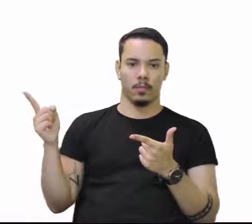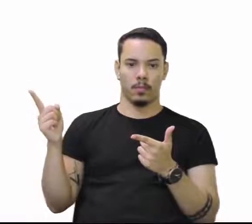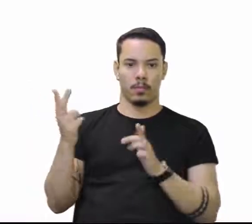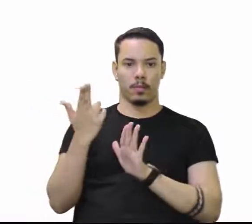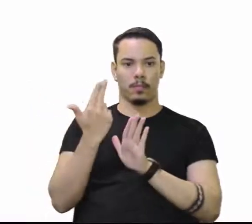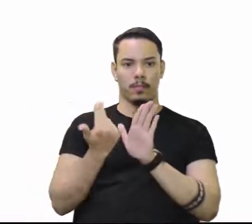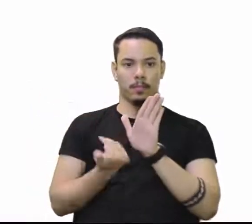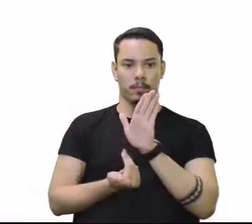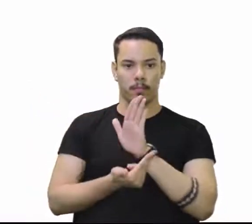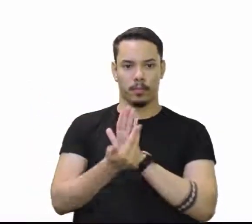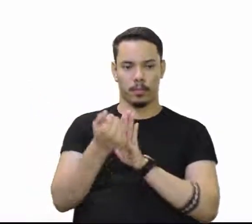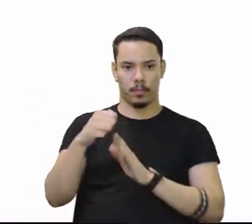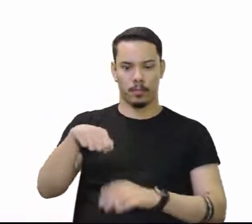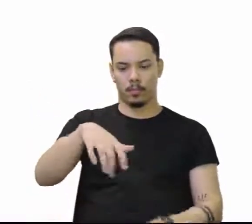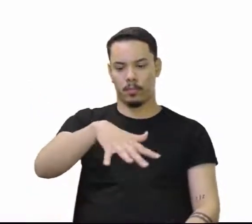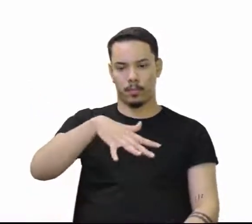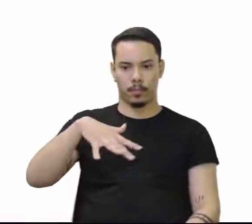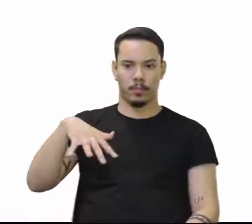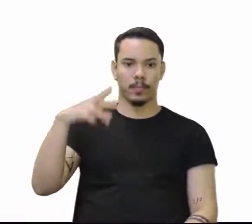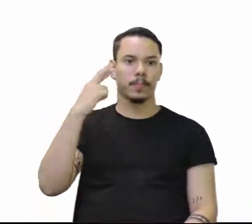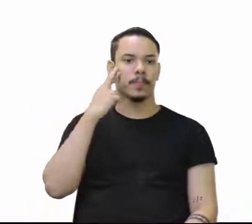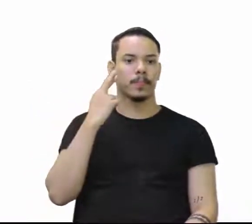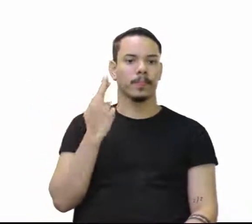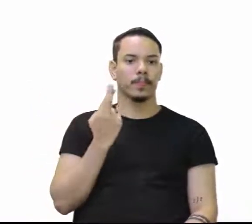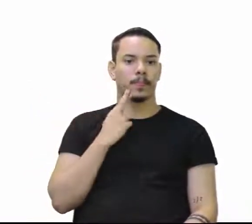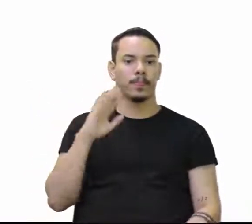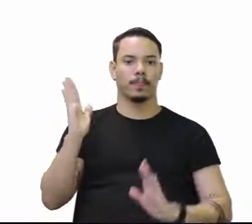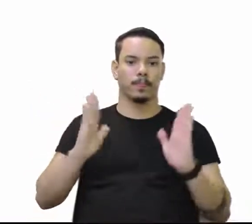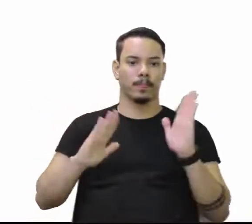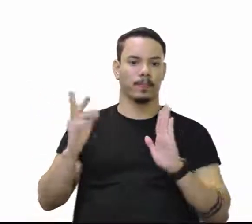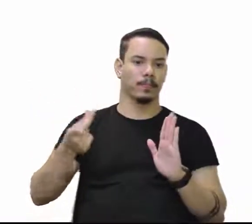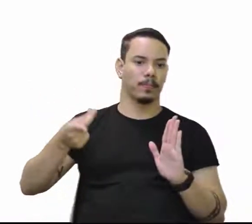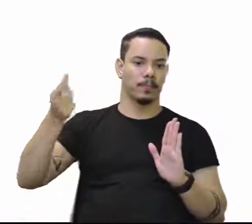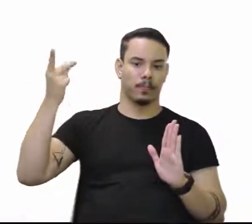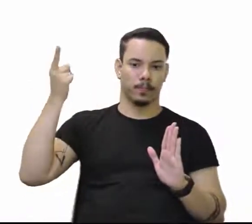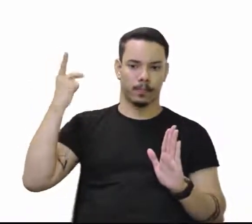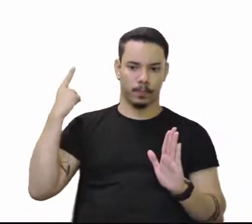Mapa do território de Rondônia na época.